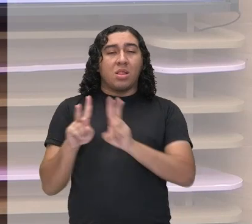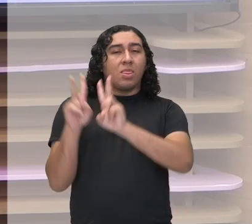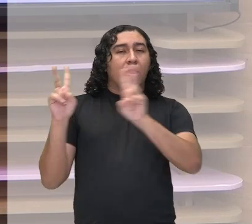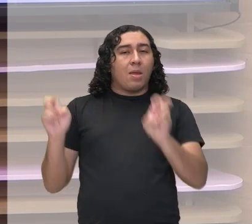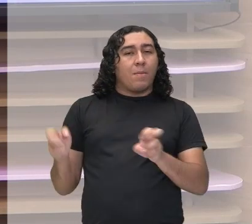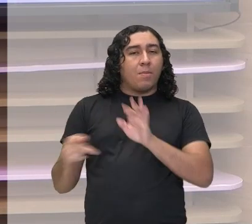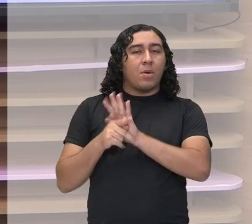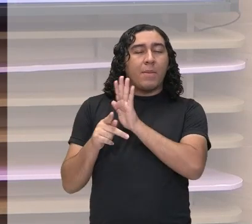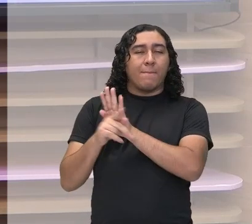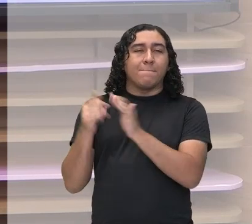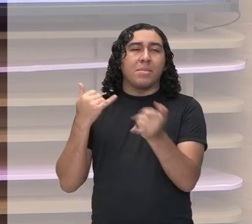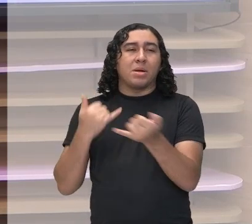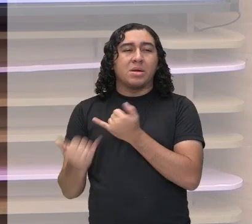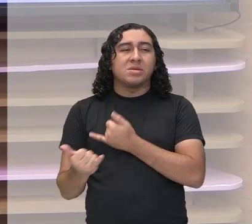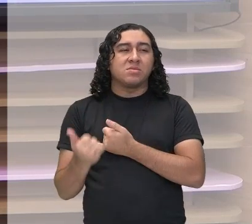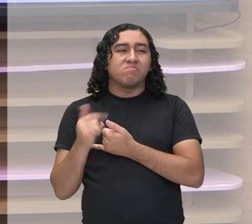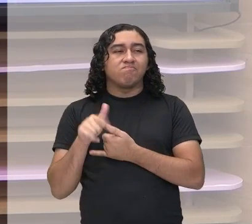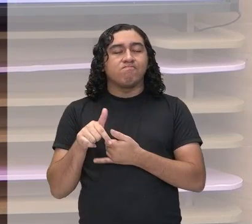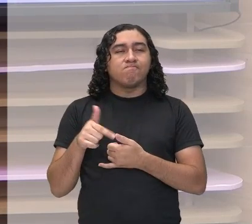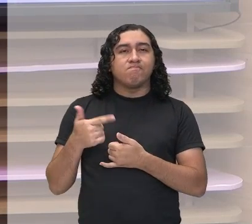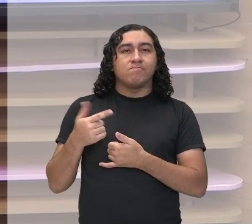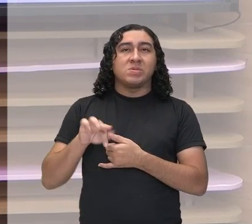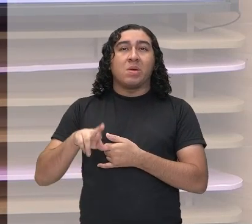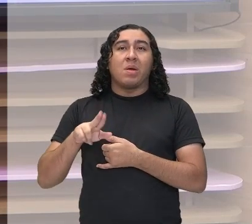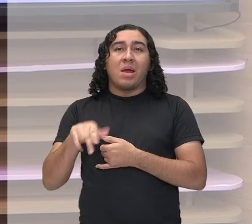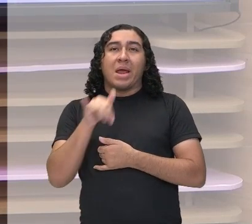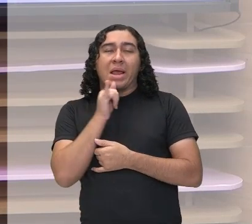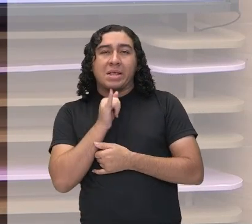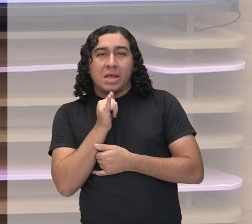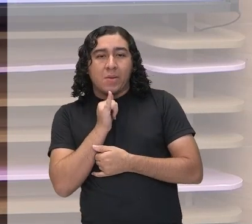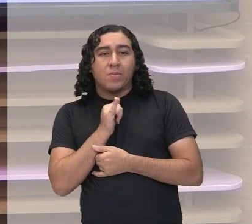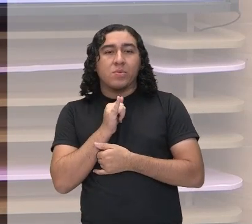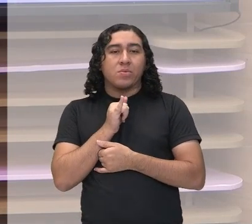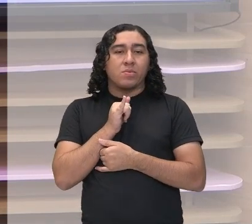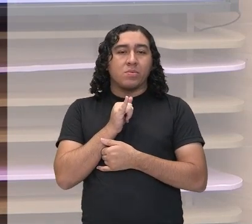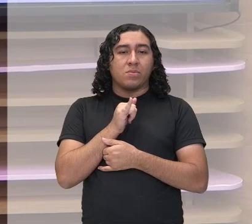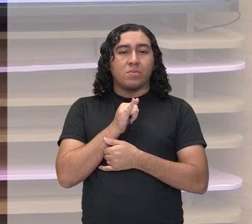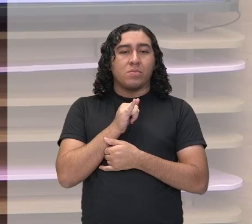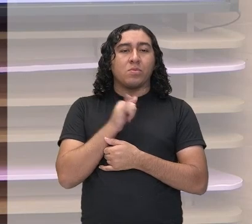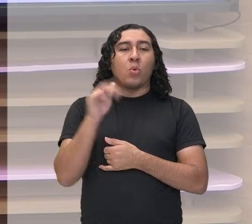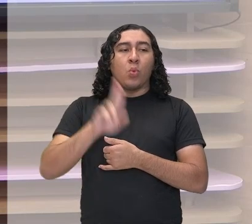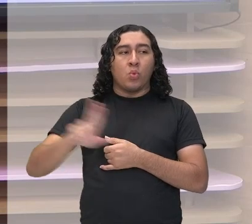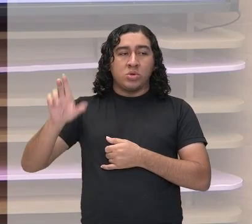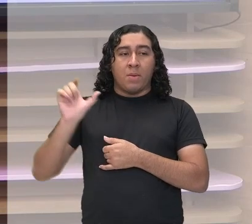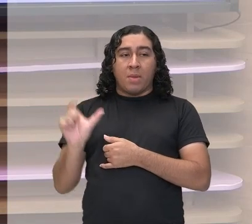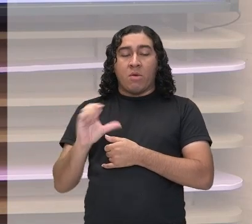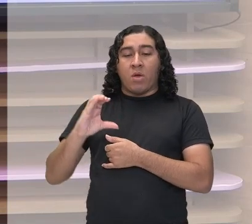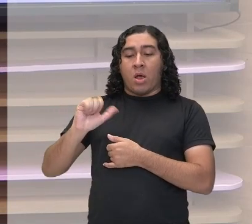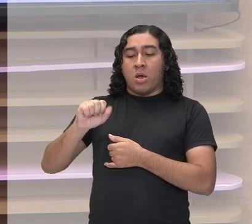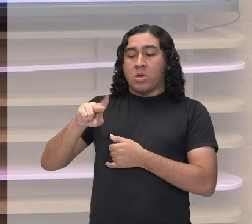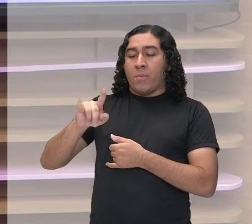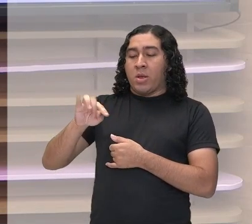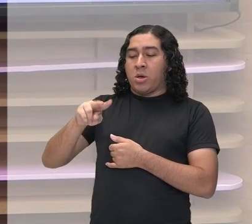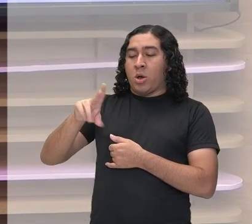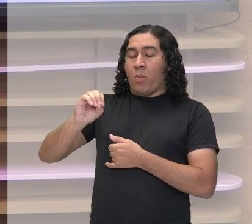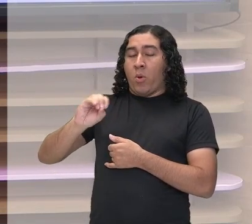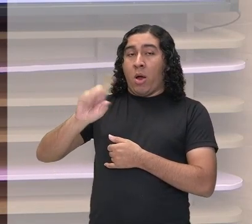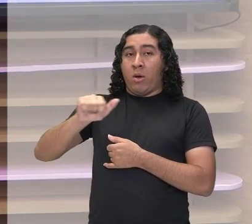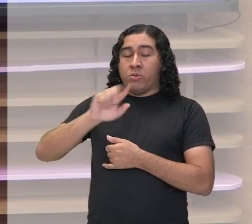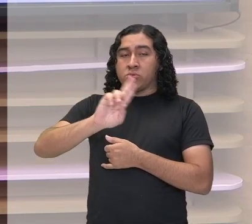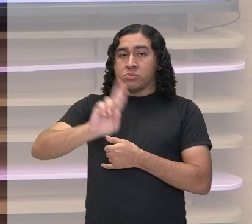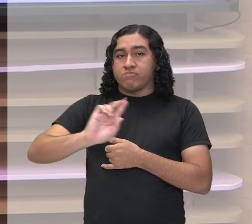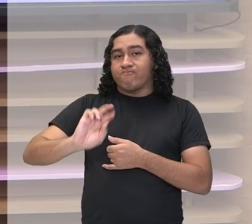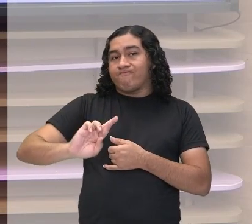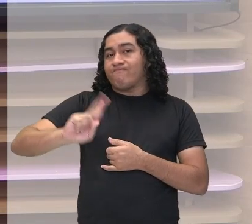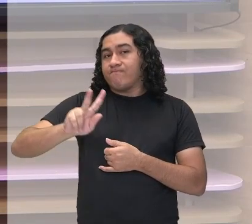chamam assim, não vou dizer grosseiramente, mas usualmente de canibalismo, nesse caso aí é antropofagia,